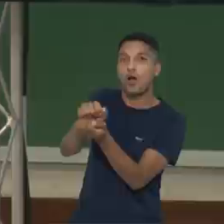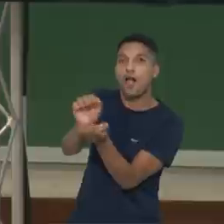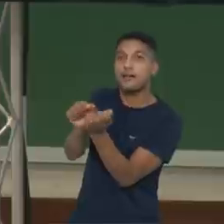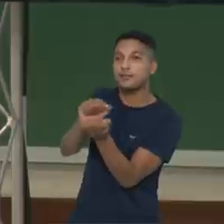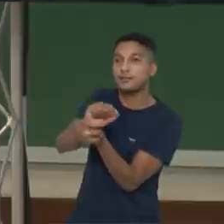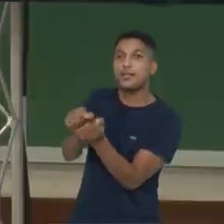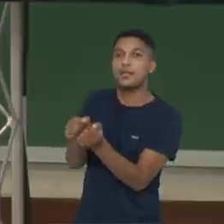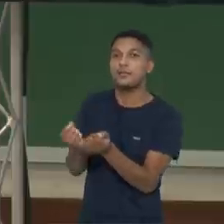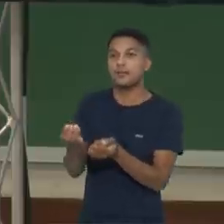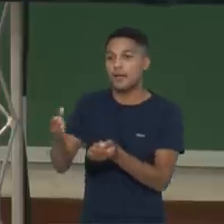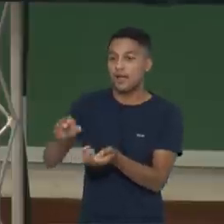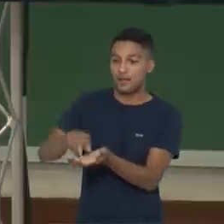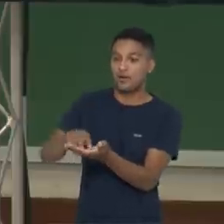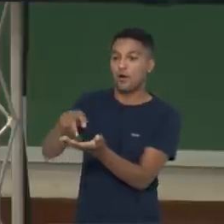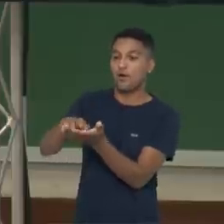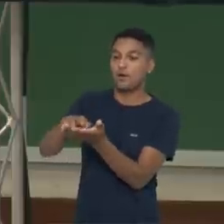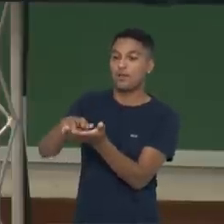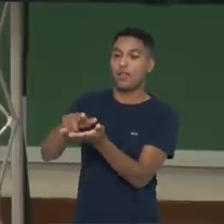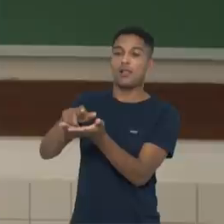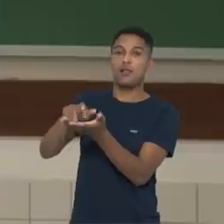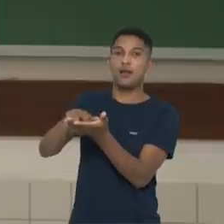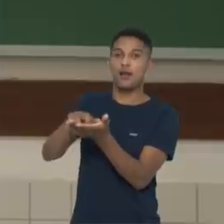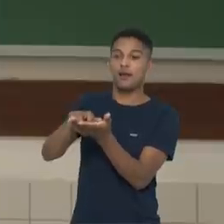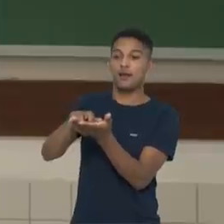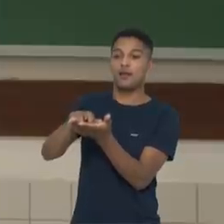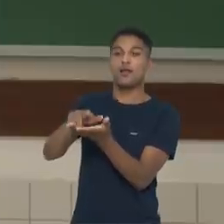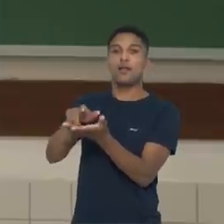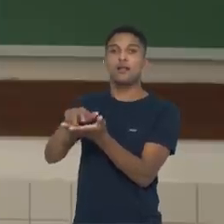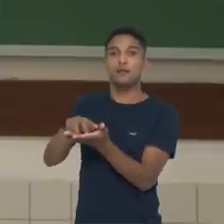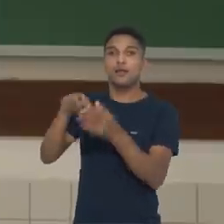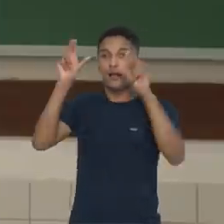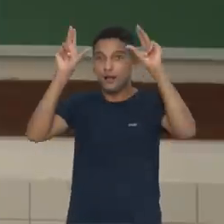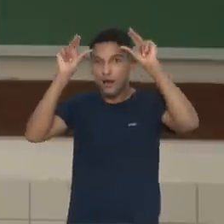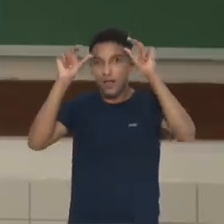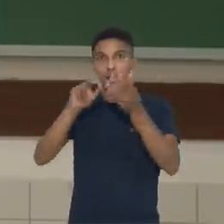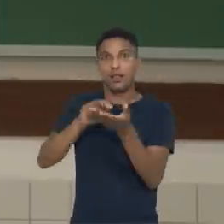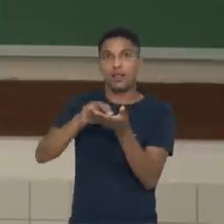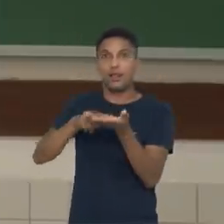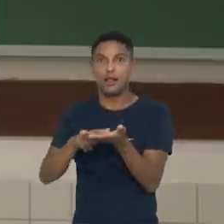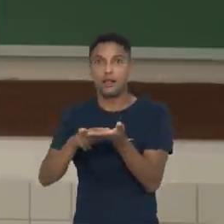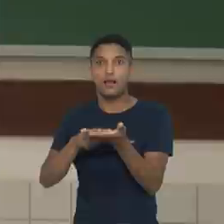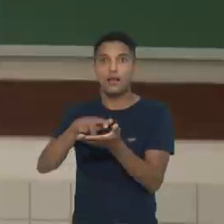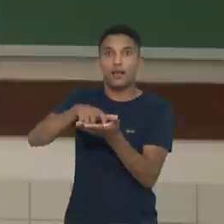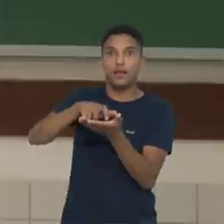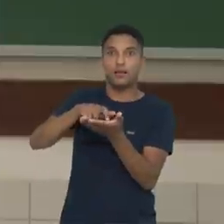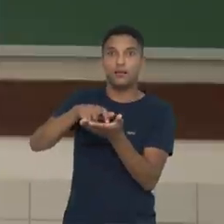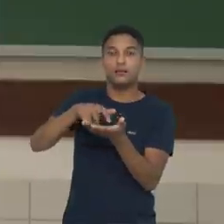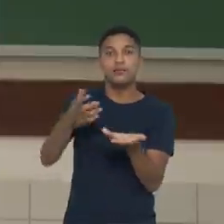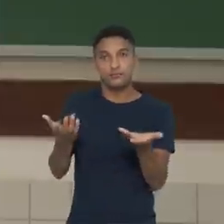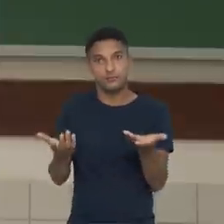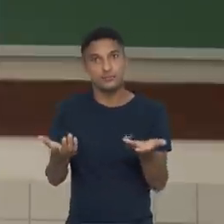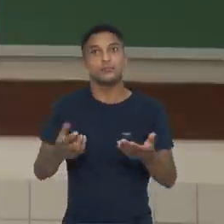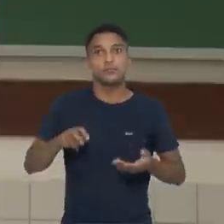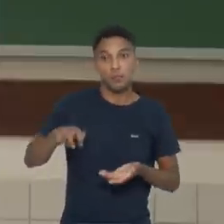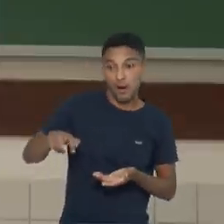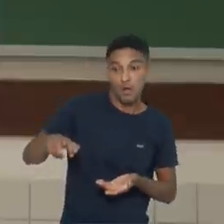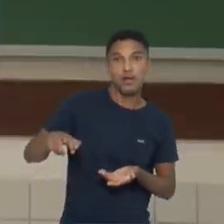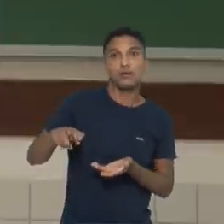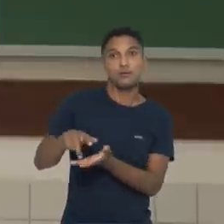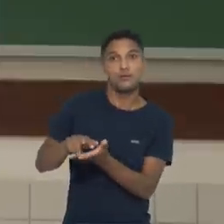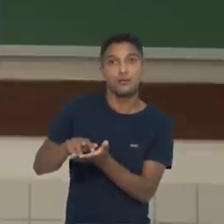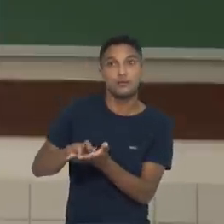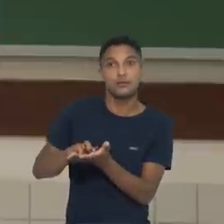ilusionismo estava sempre ali presente também, né? Muita música, dança também faziam parte.